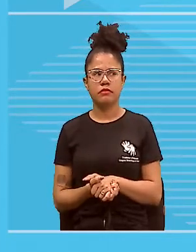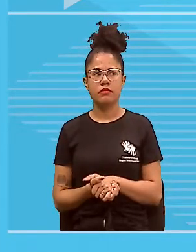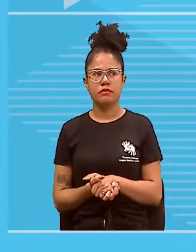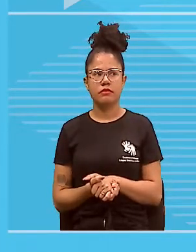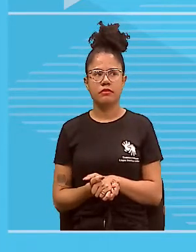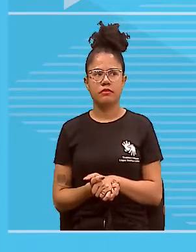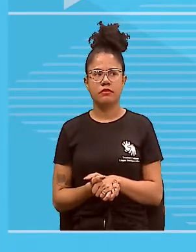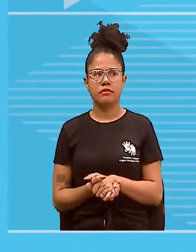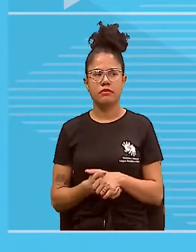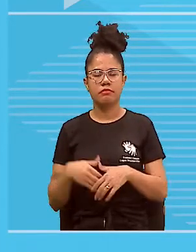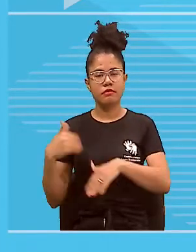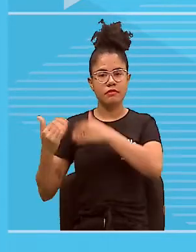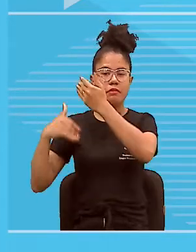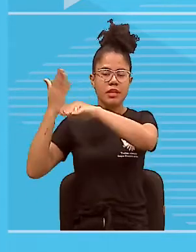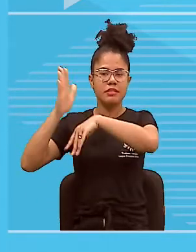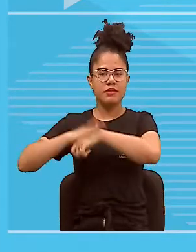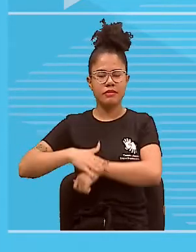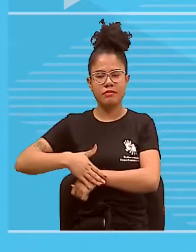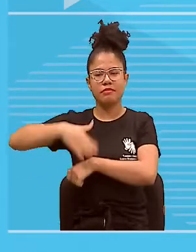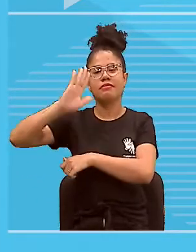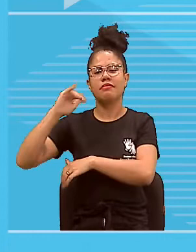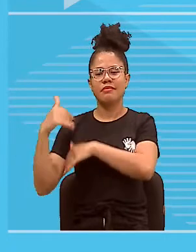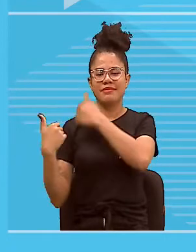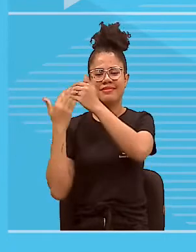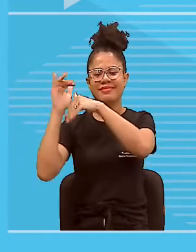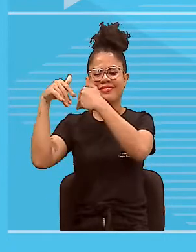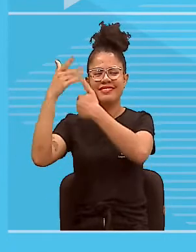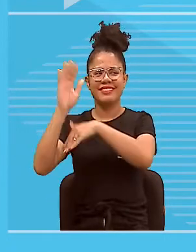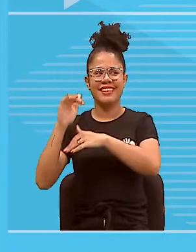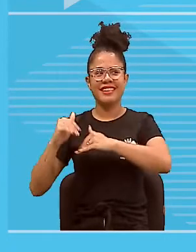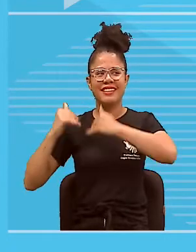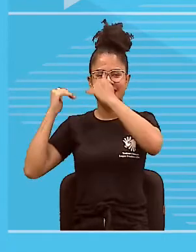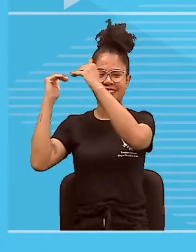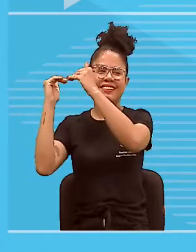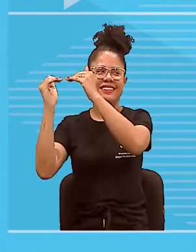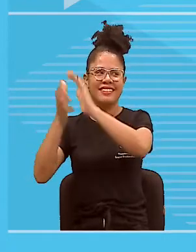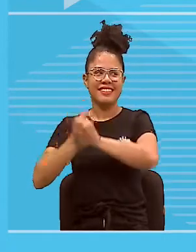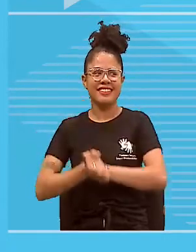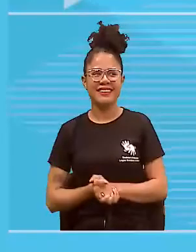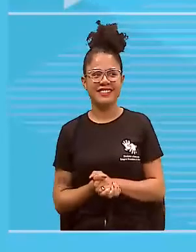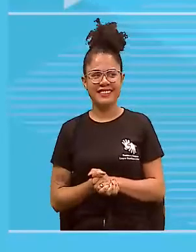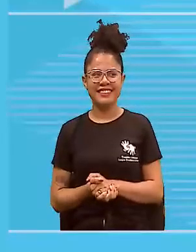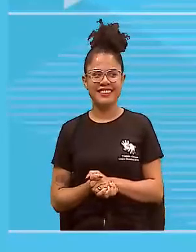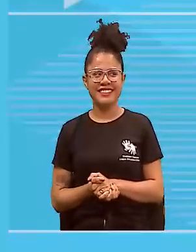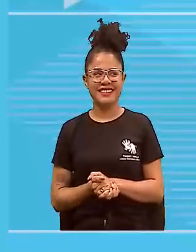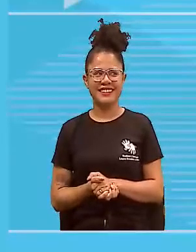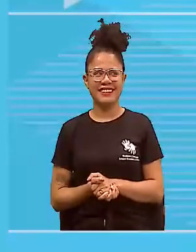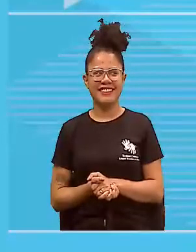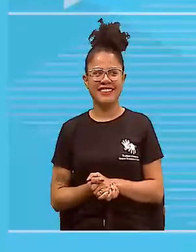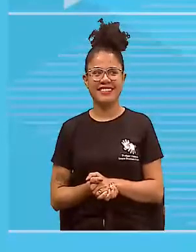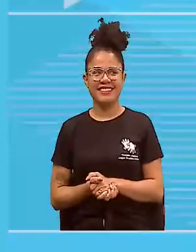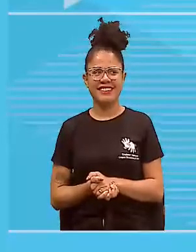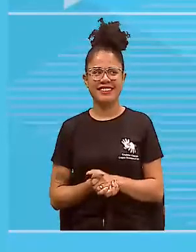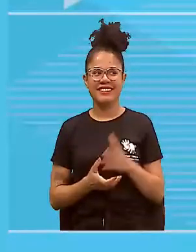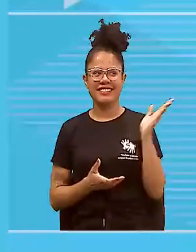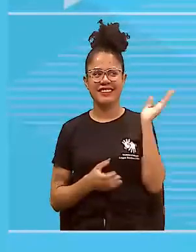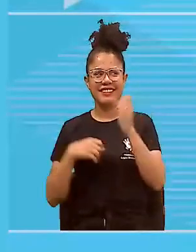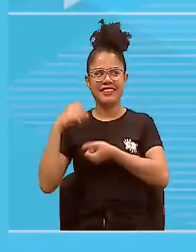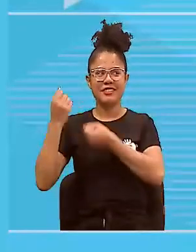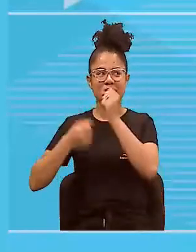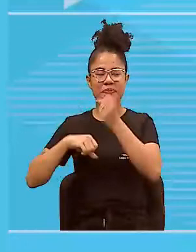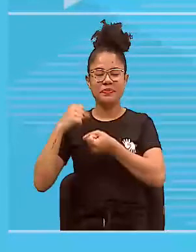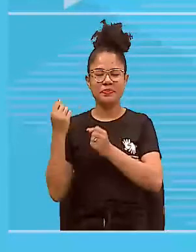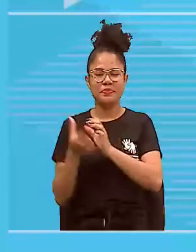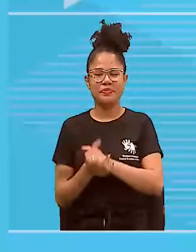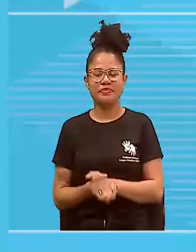é que faz mais maior tia mar maior superior Eita olha a indústria e olha o